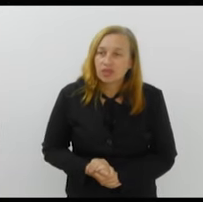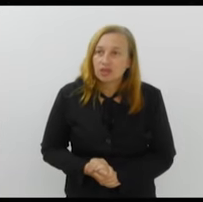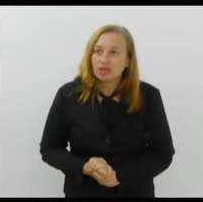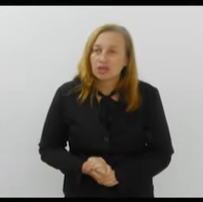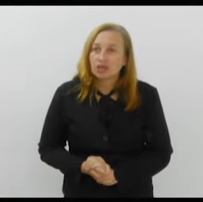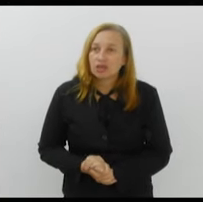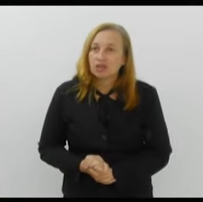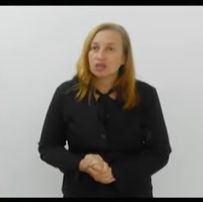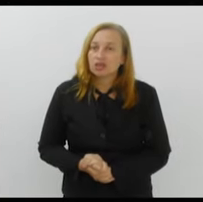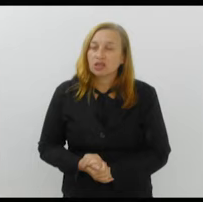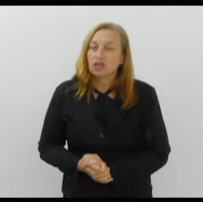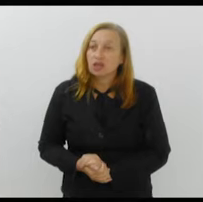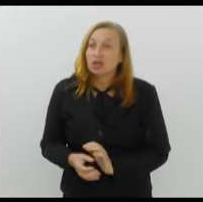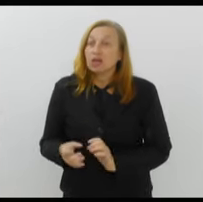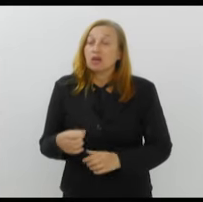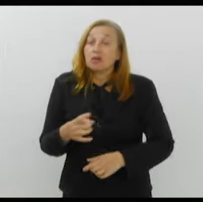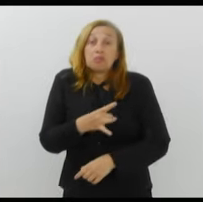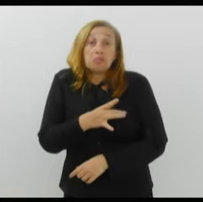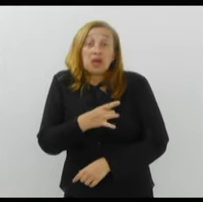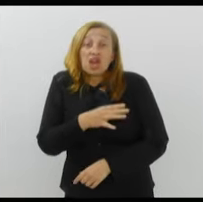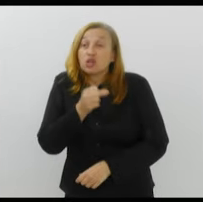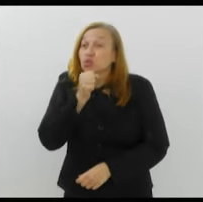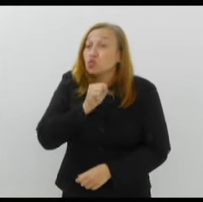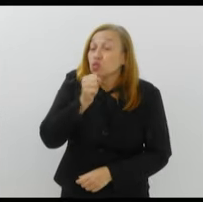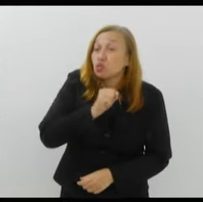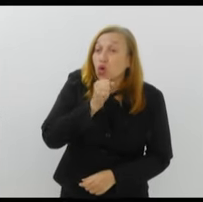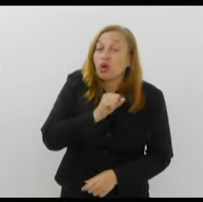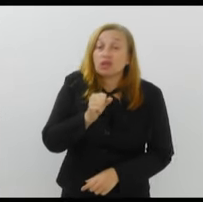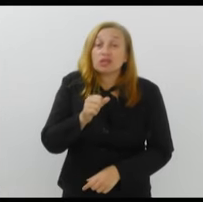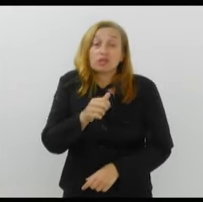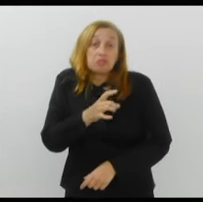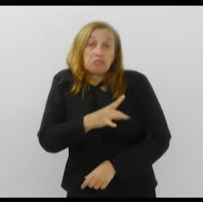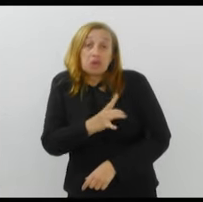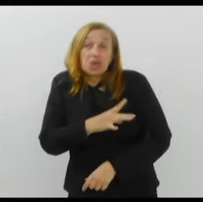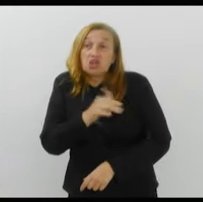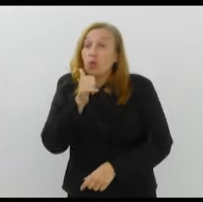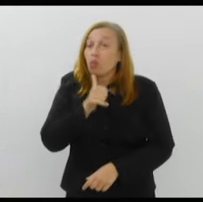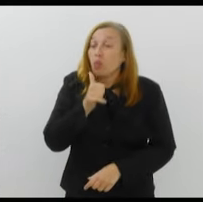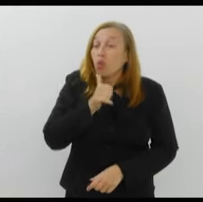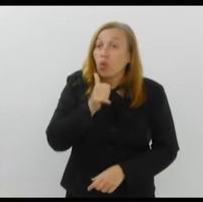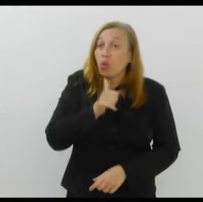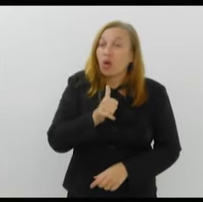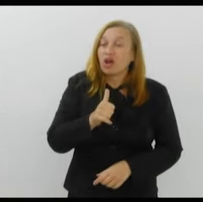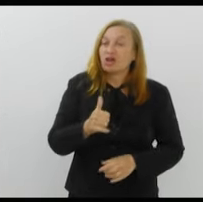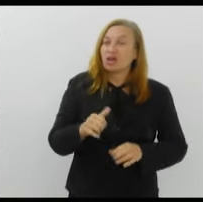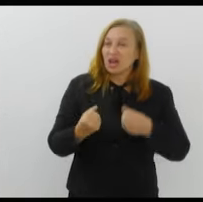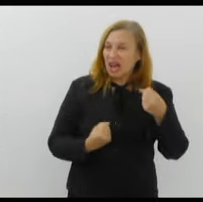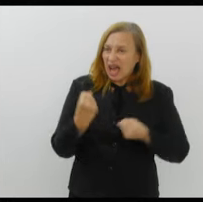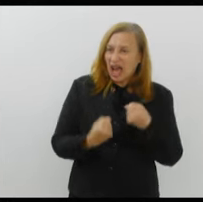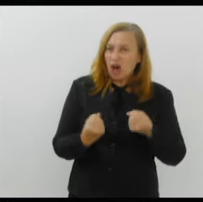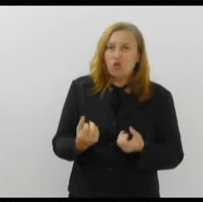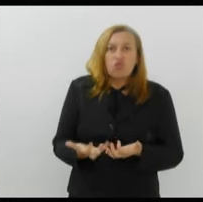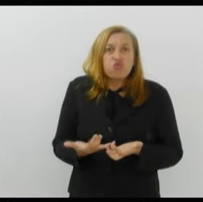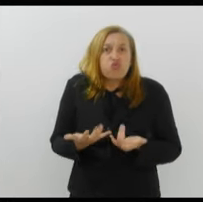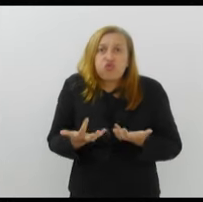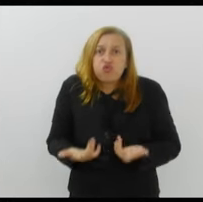assombrando idosos, assombrando mulheres, colocando o carro em fogo.